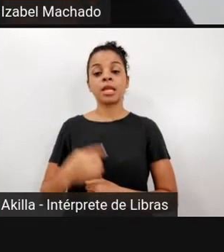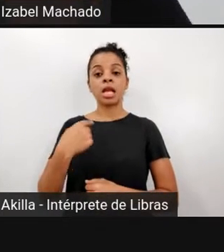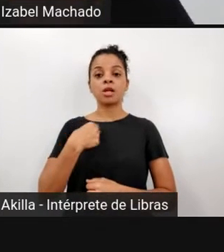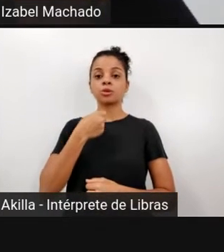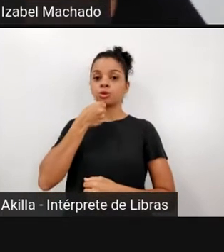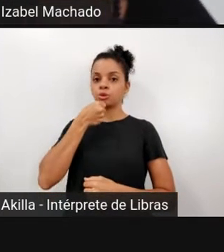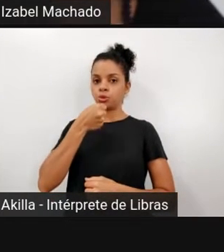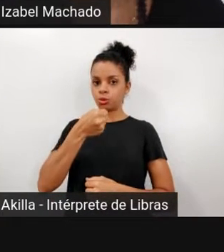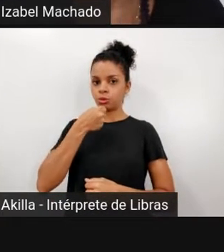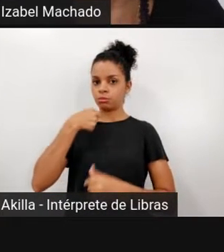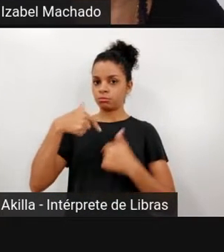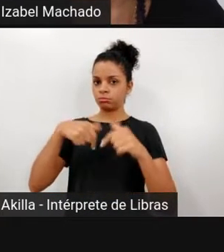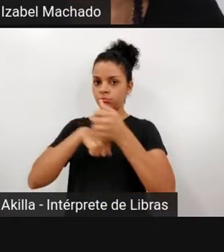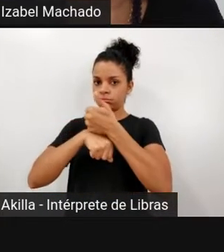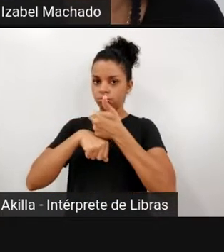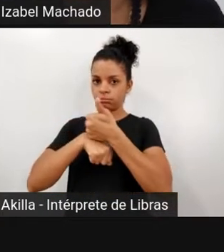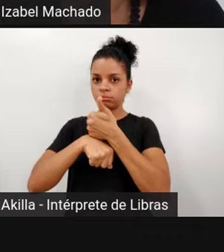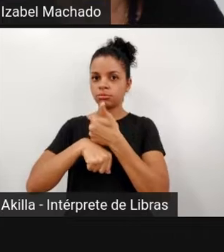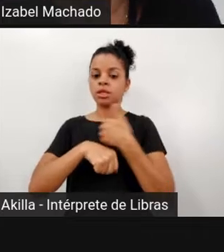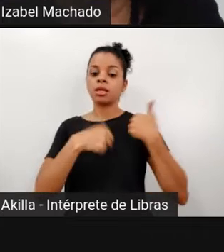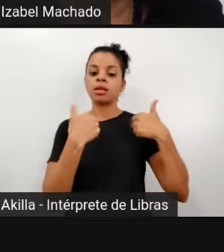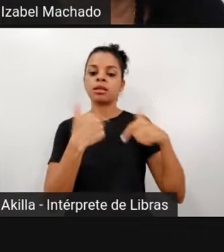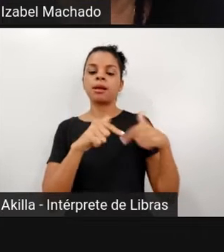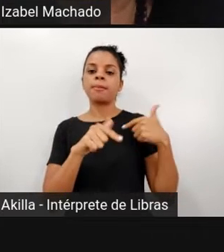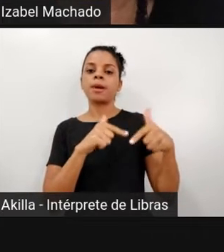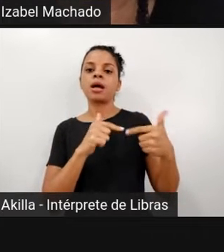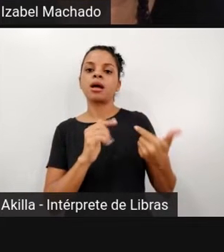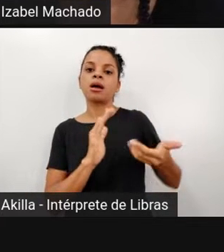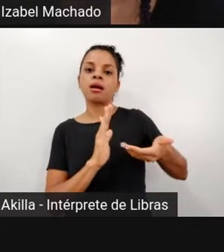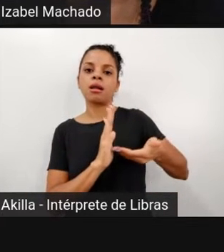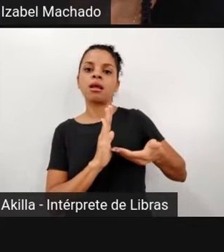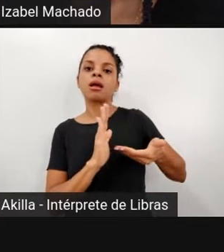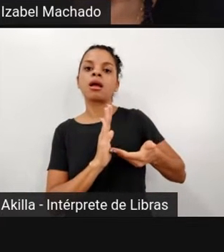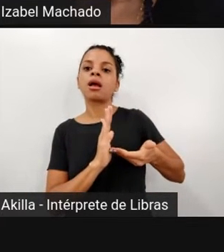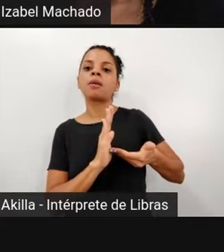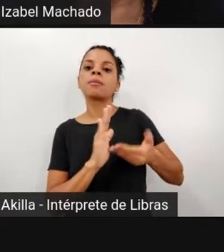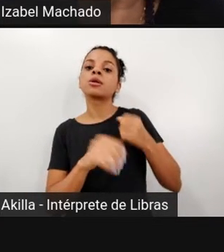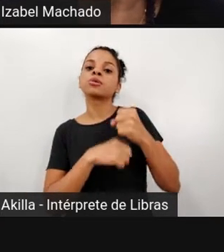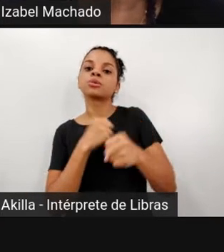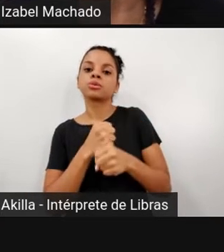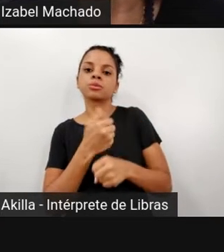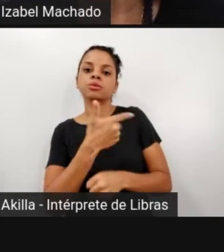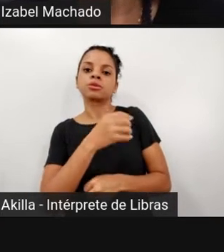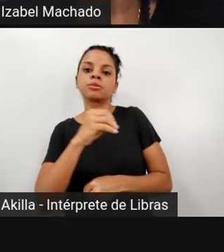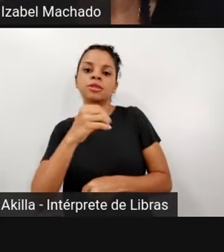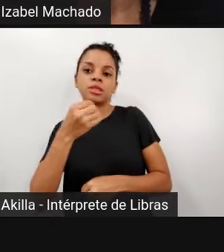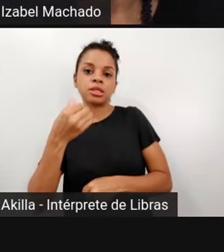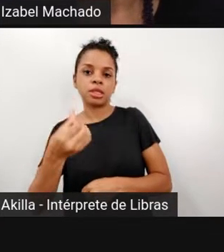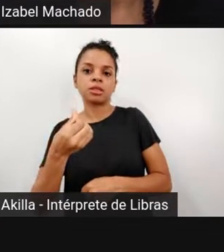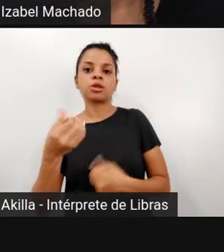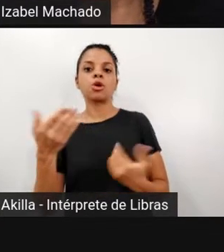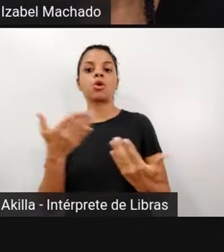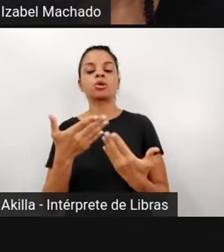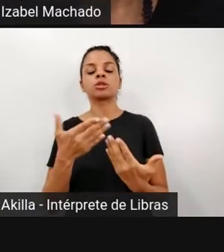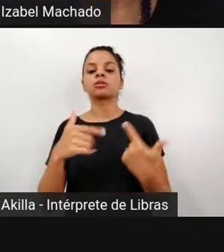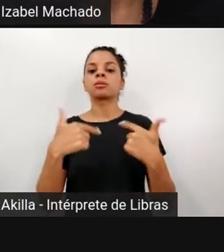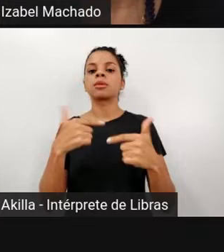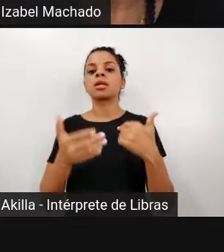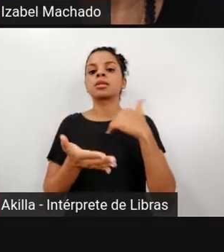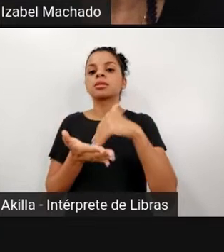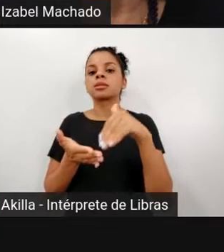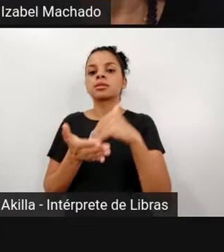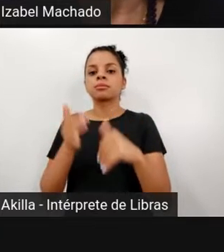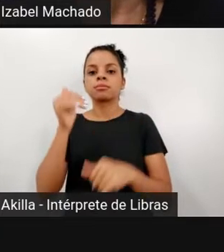Câmara dos Deputados desde 2006, já trabalhei em gabinete, atualmente estou lotado na Secretaria da Mulher, e o meu tema são